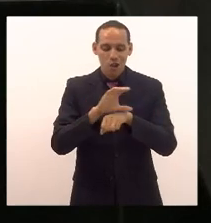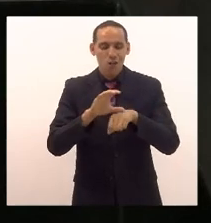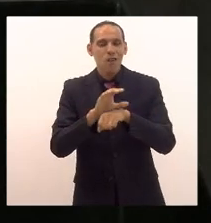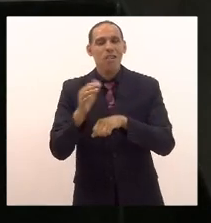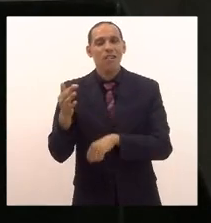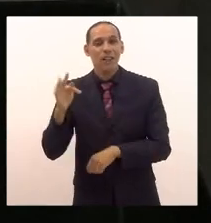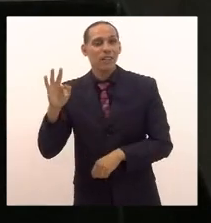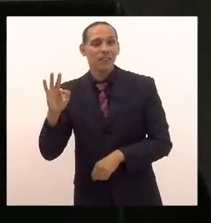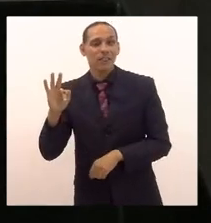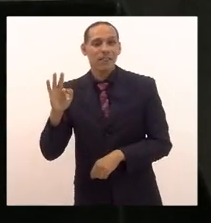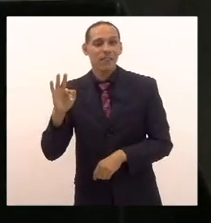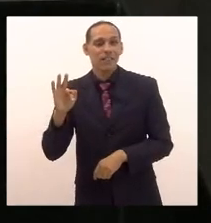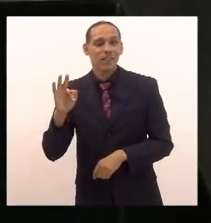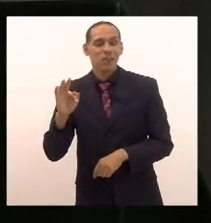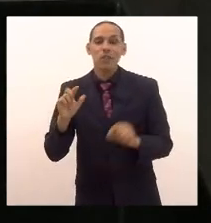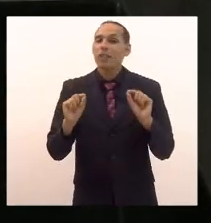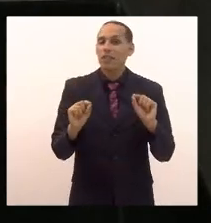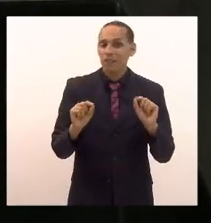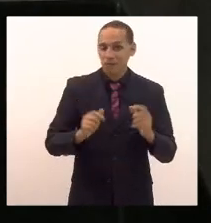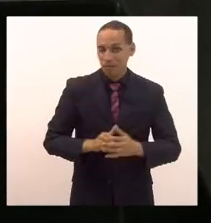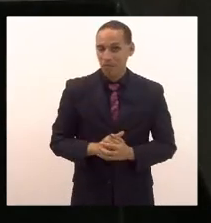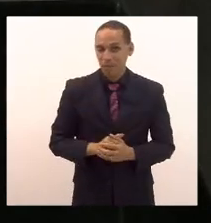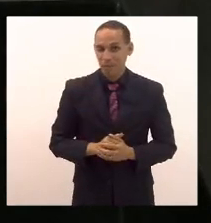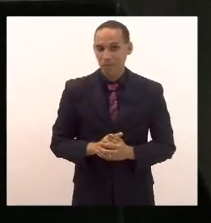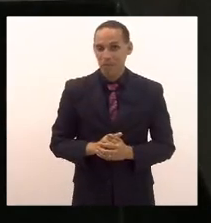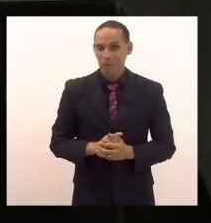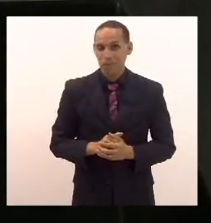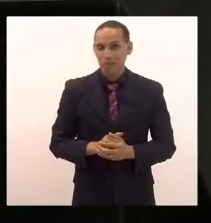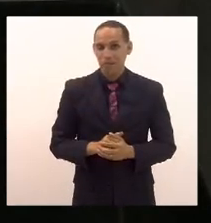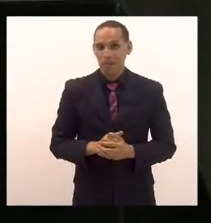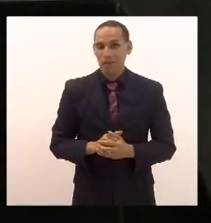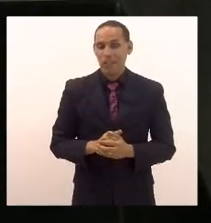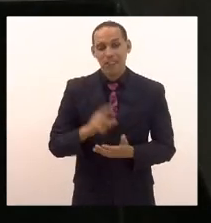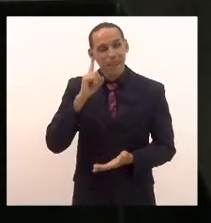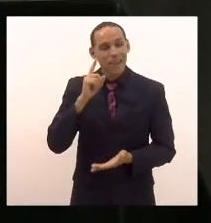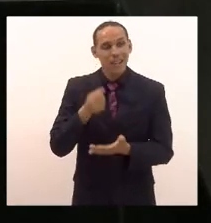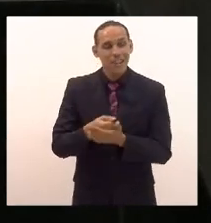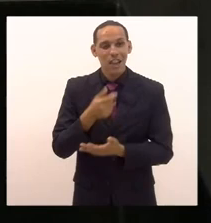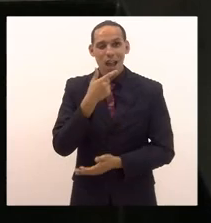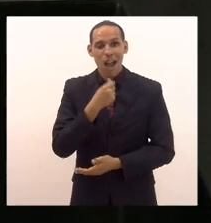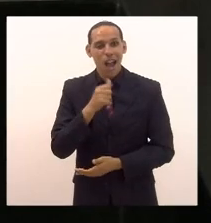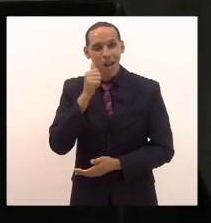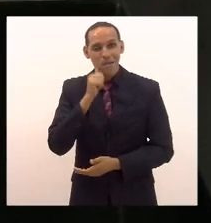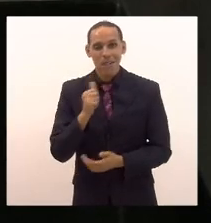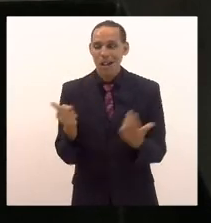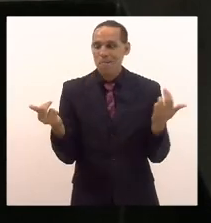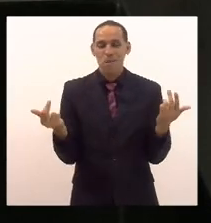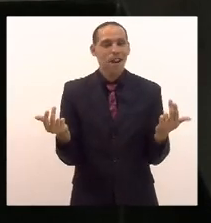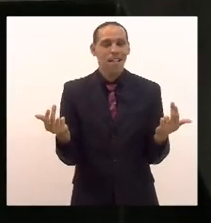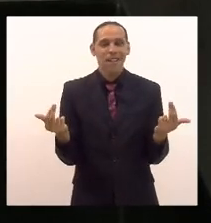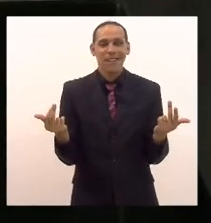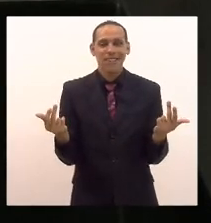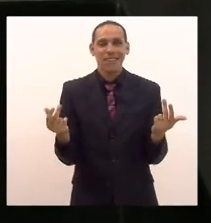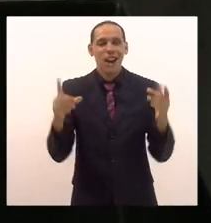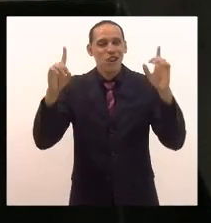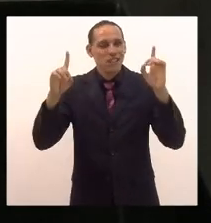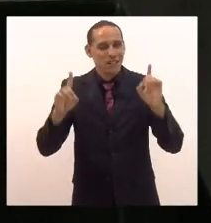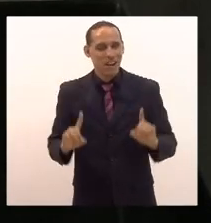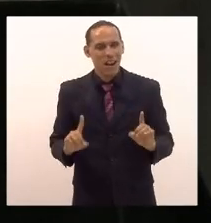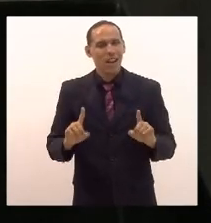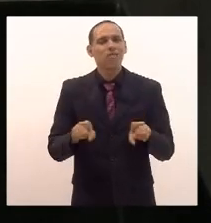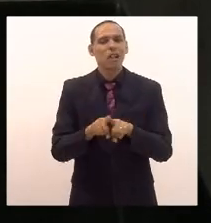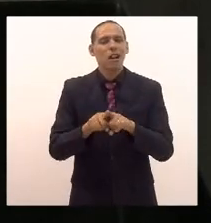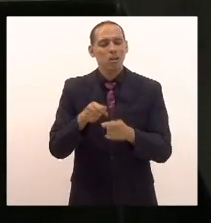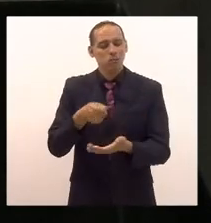Federal quando quando pressiona que homens e mulheres são iguais em direitos e